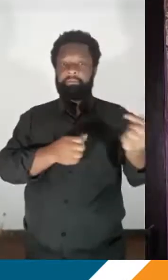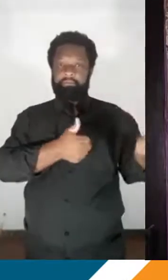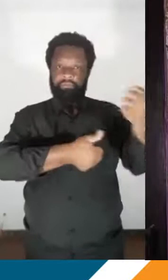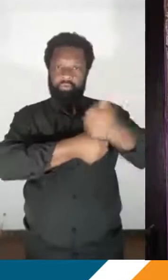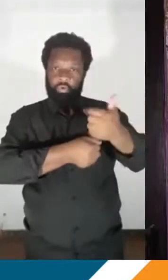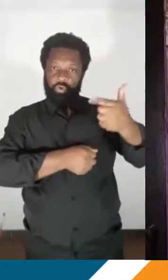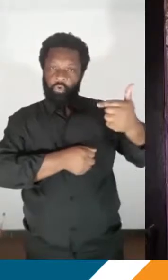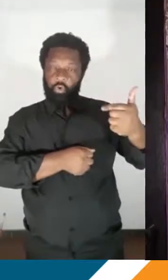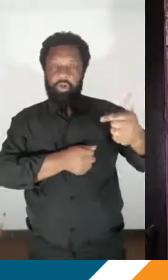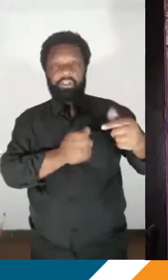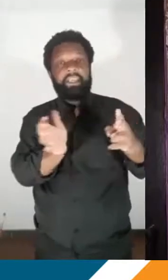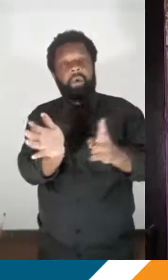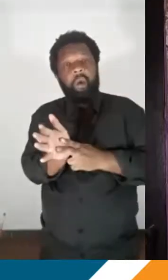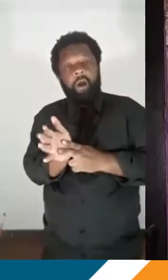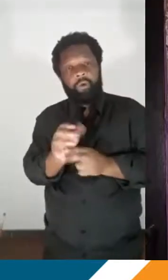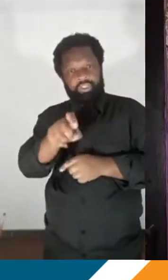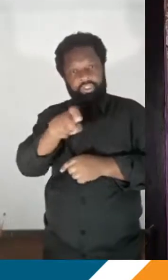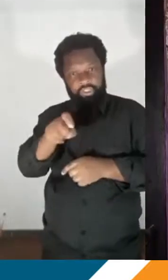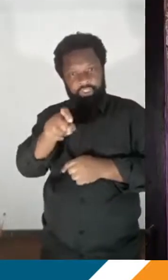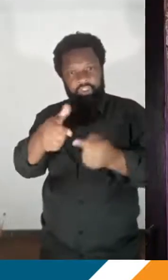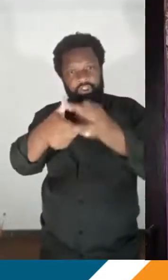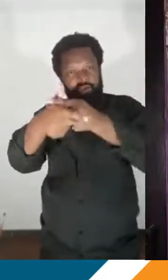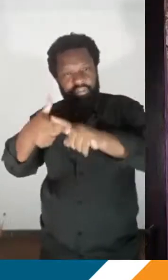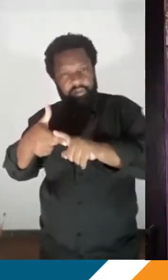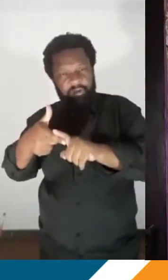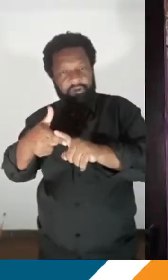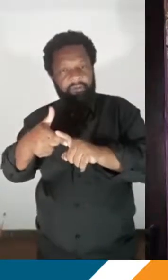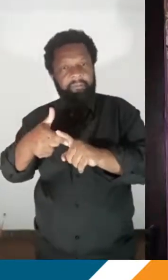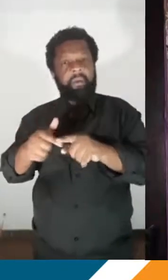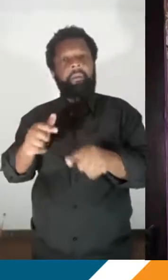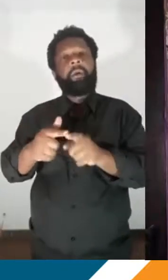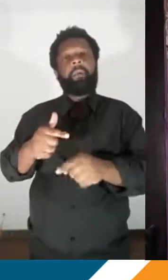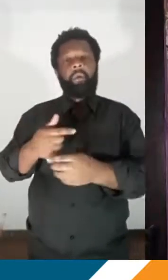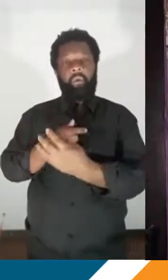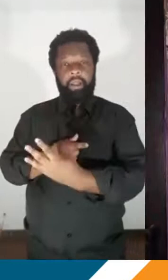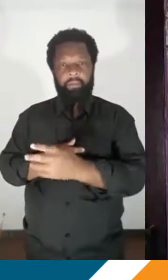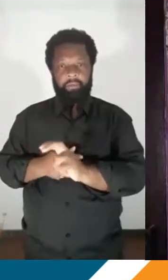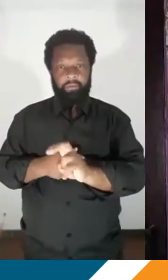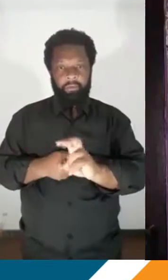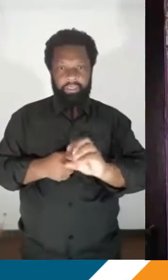que 12 vai ser igual a X dividido para